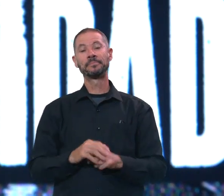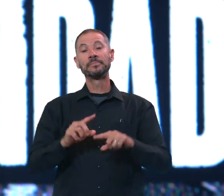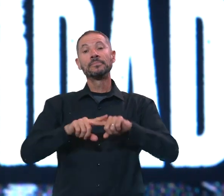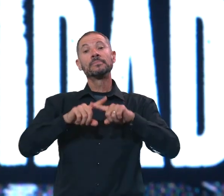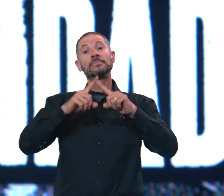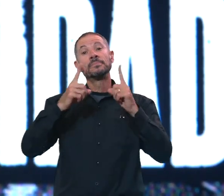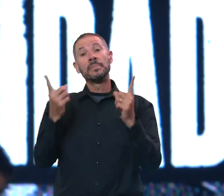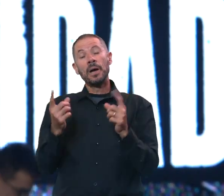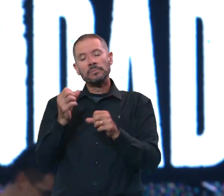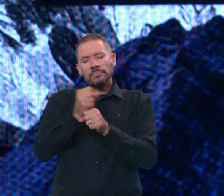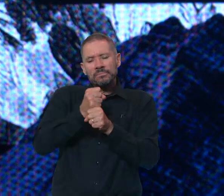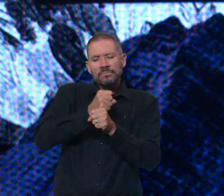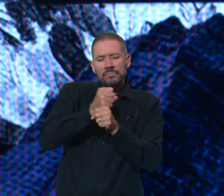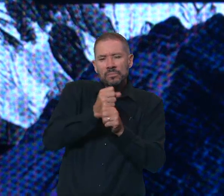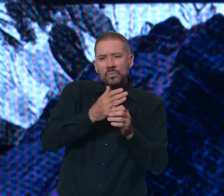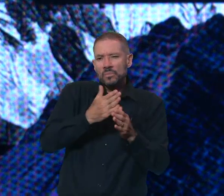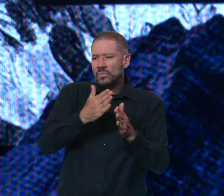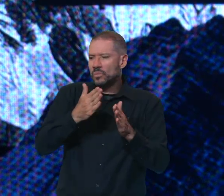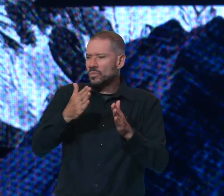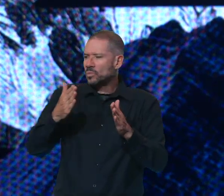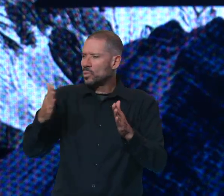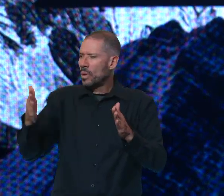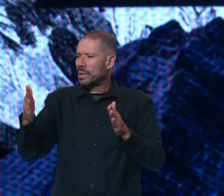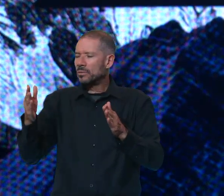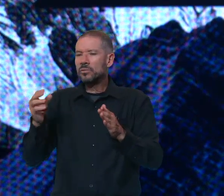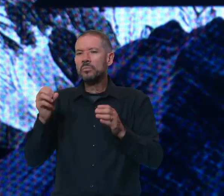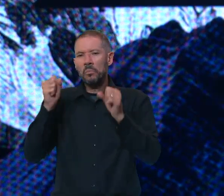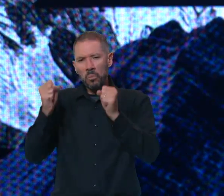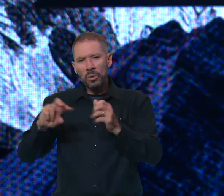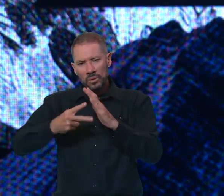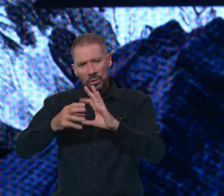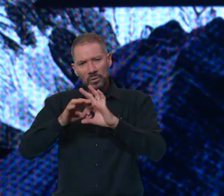Mas alguns anos depois, já para pensar que aquilo pode ter sido um livramento?